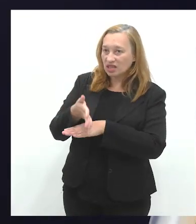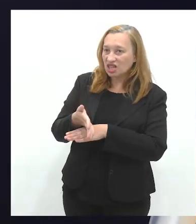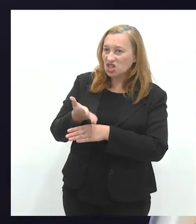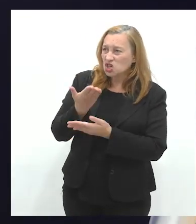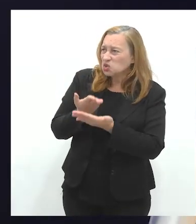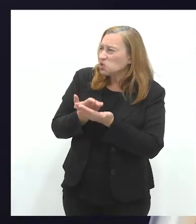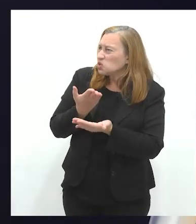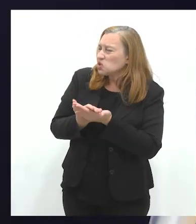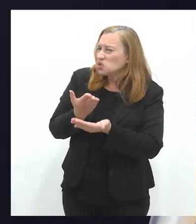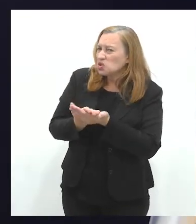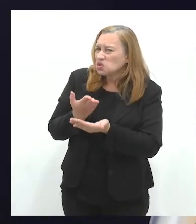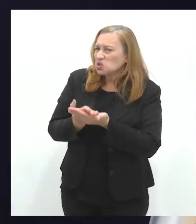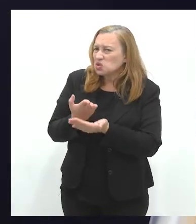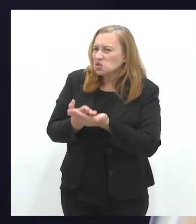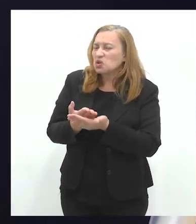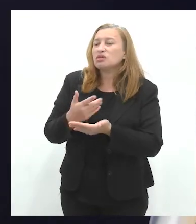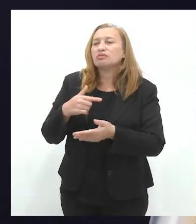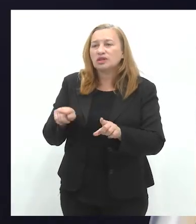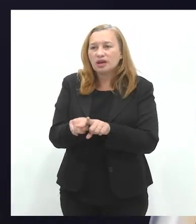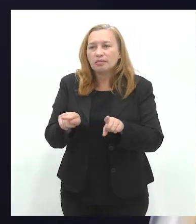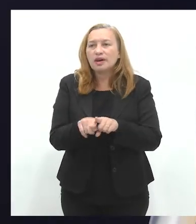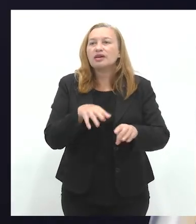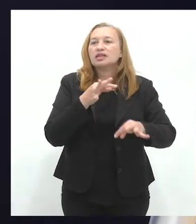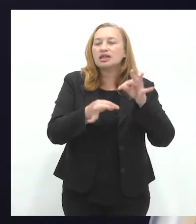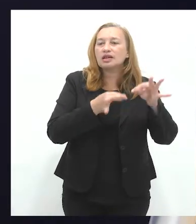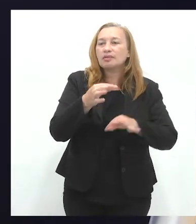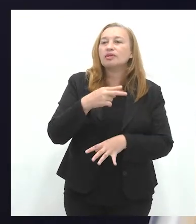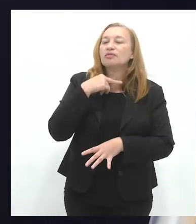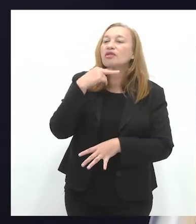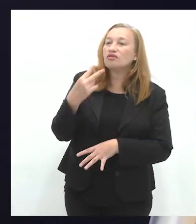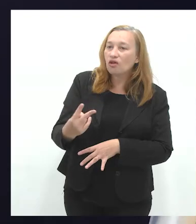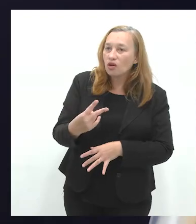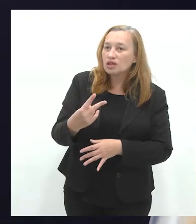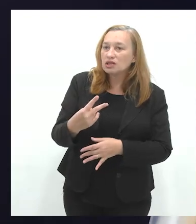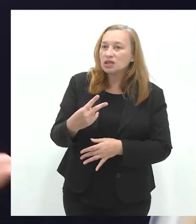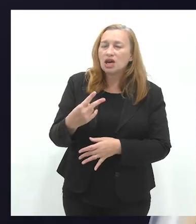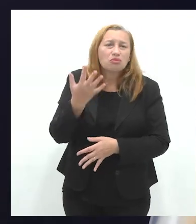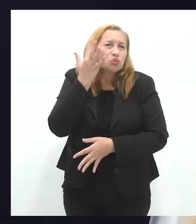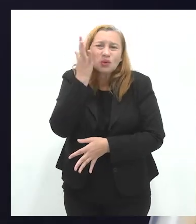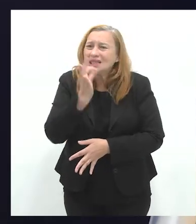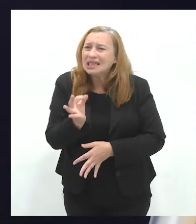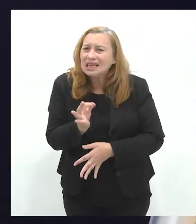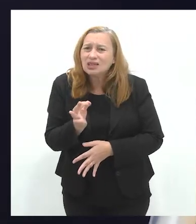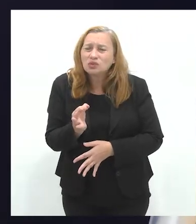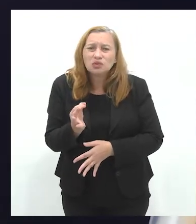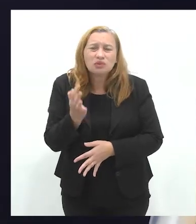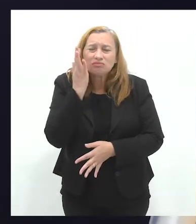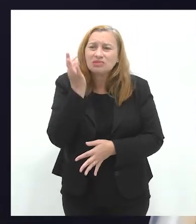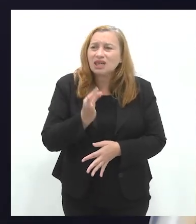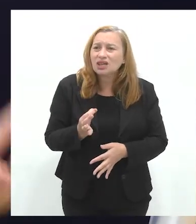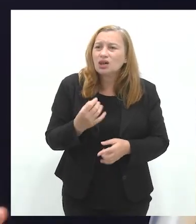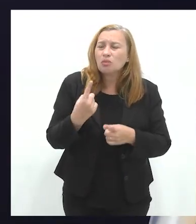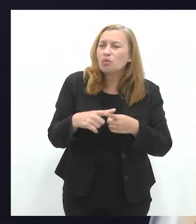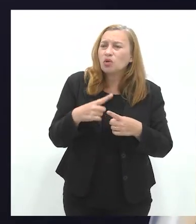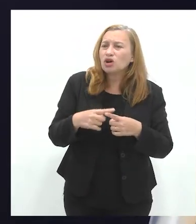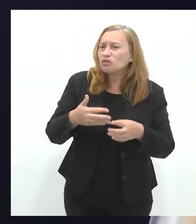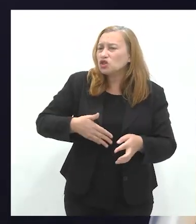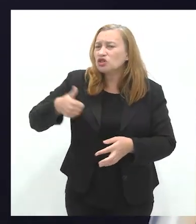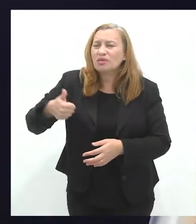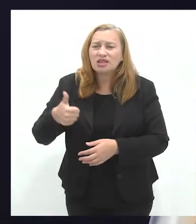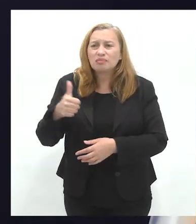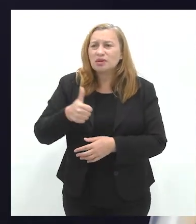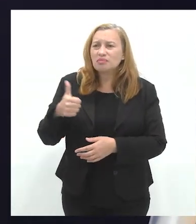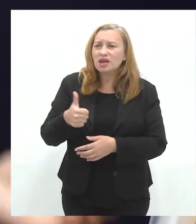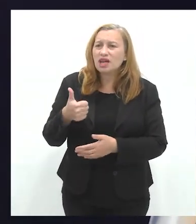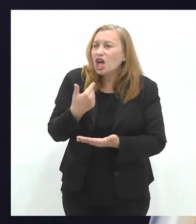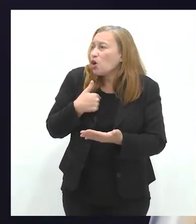muito. Também fazia um Normal. tratamento para voz e eu ficava assim: não entendo por que eu não fui chamada